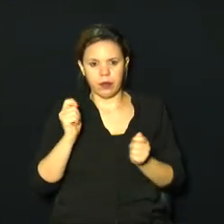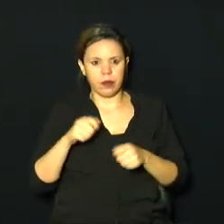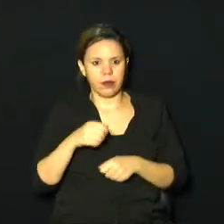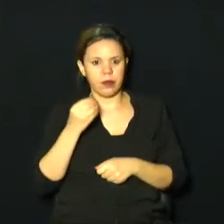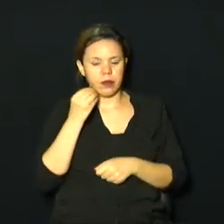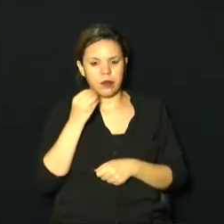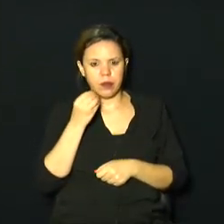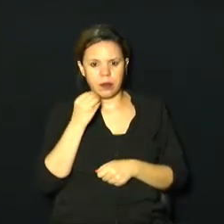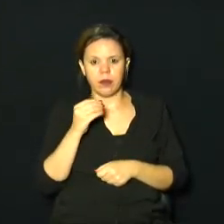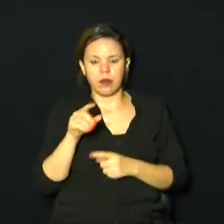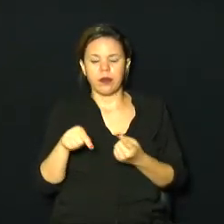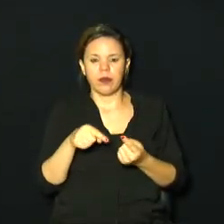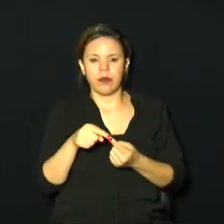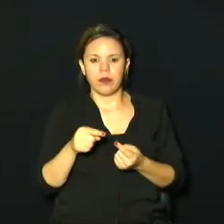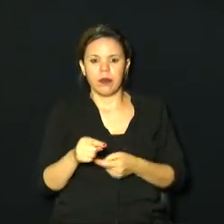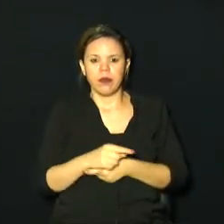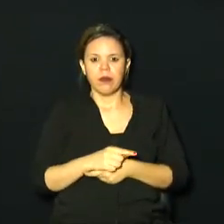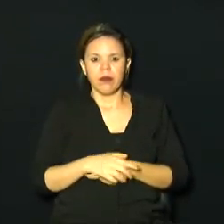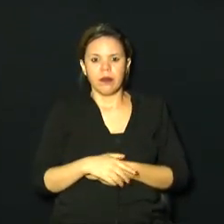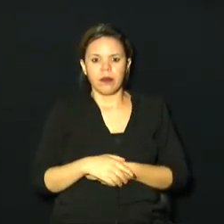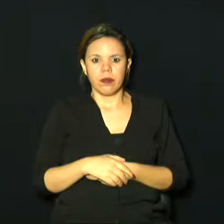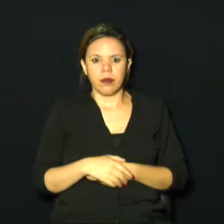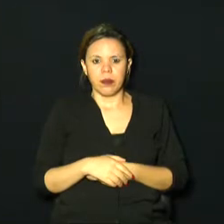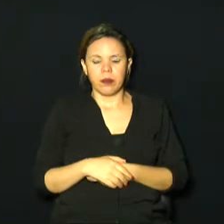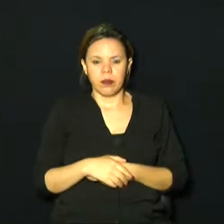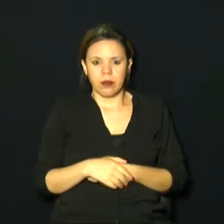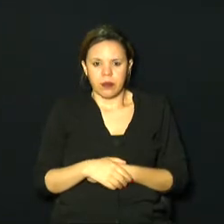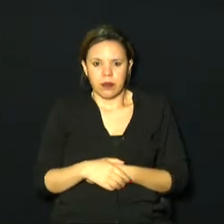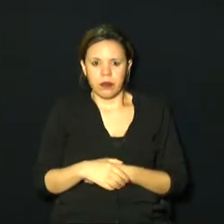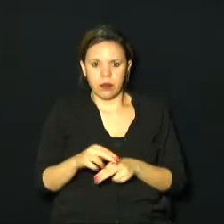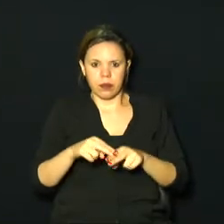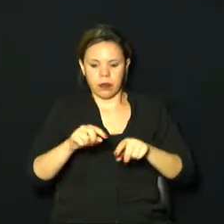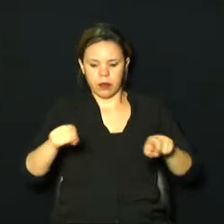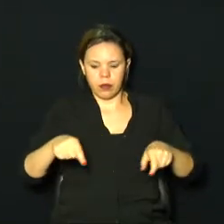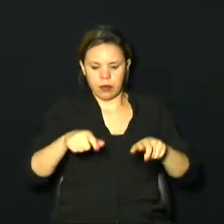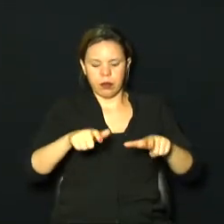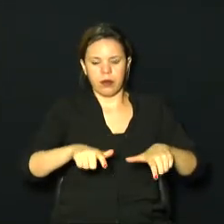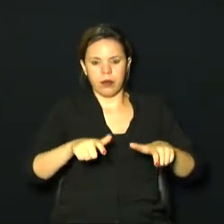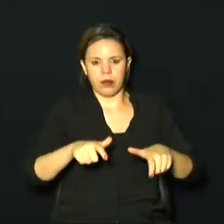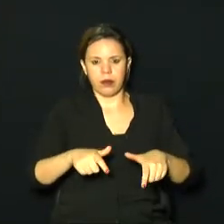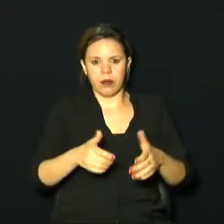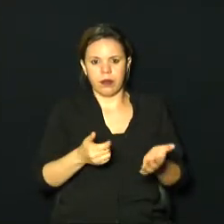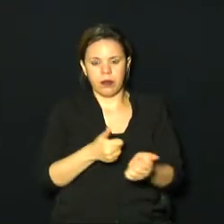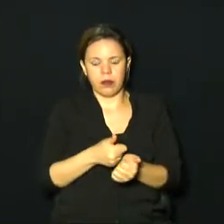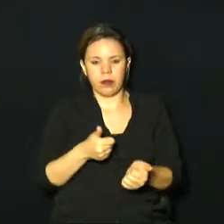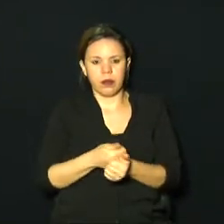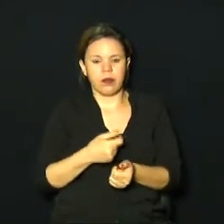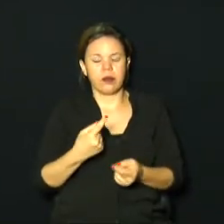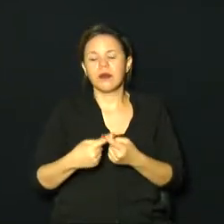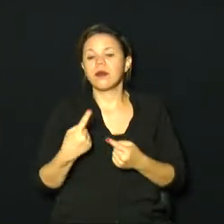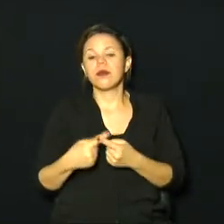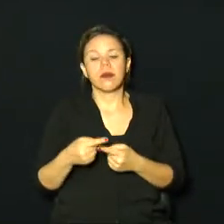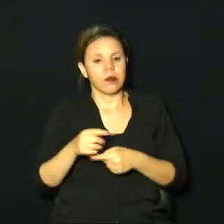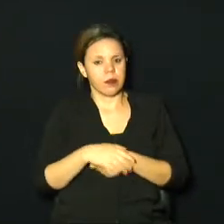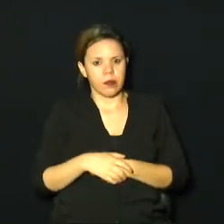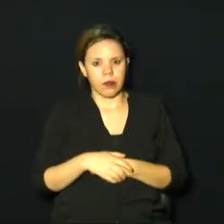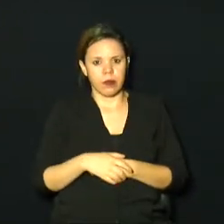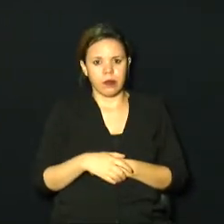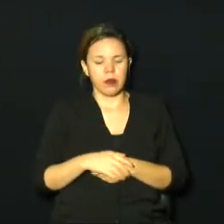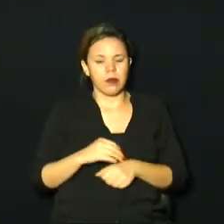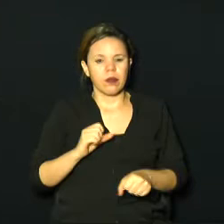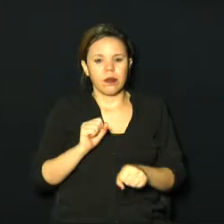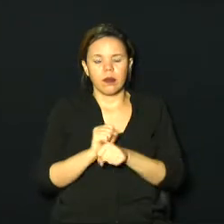de atingir, de ser atendidas por esse loteamento na área ao lado, por que está se